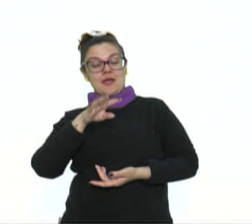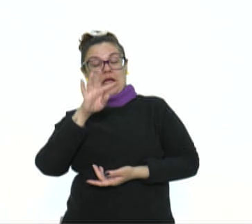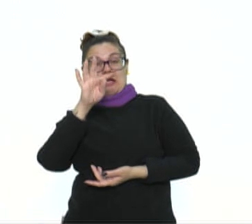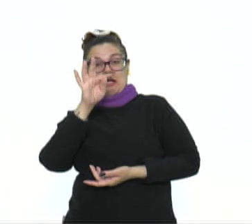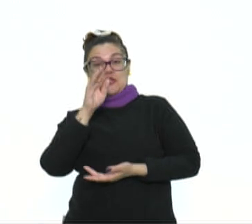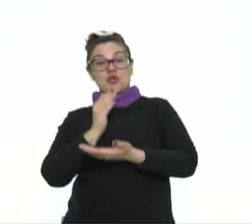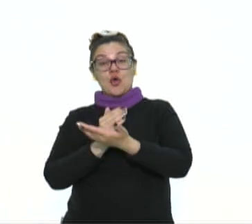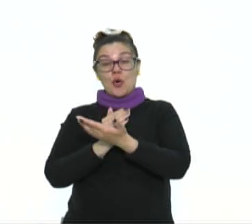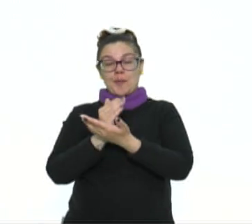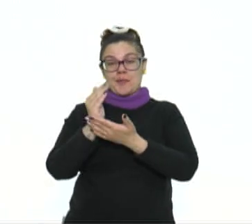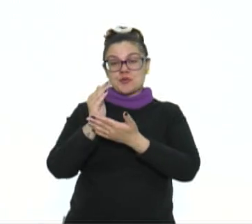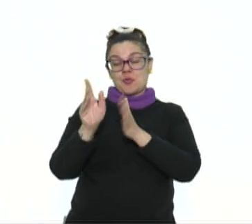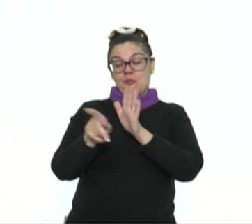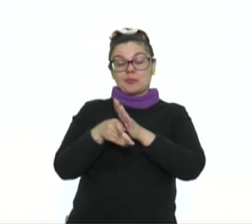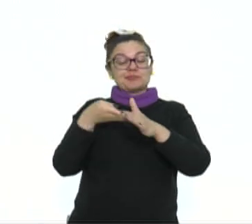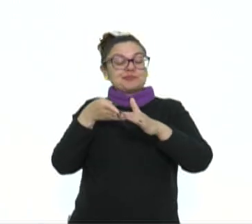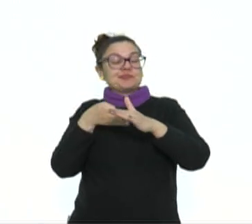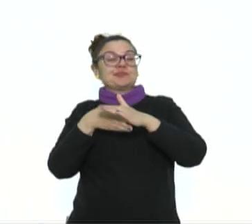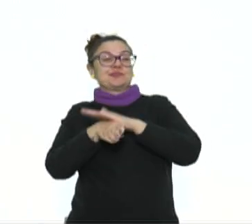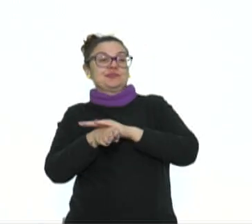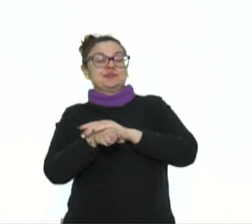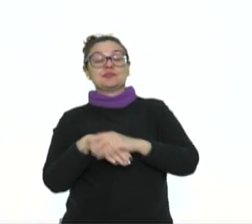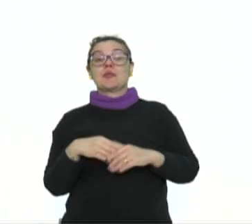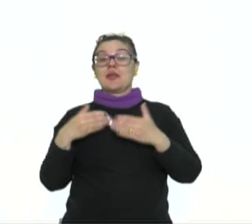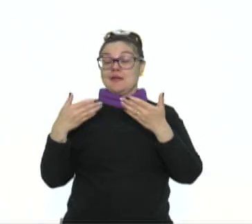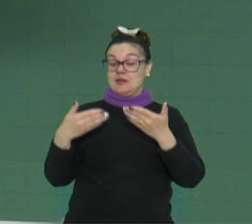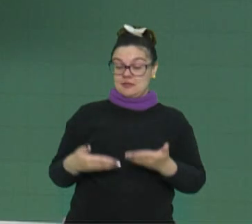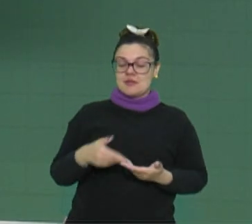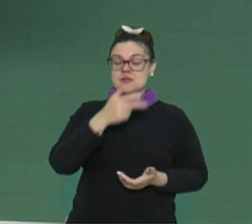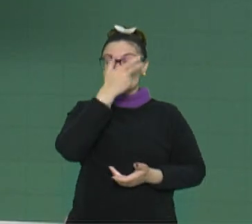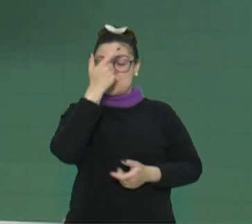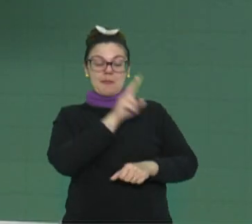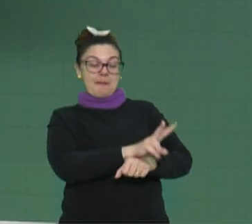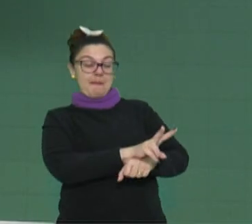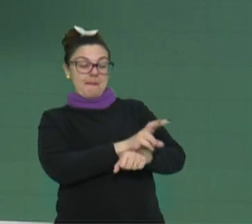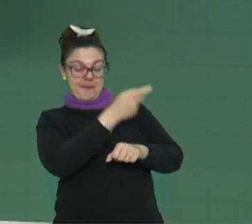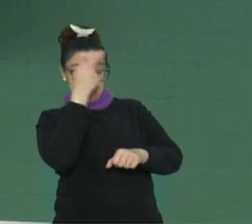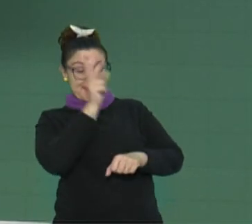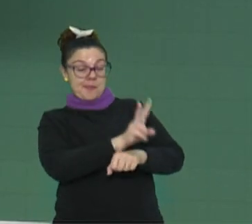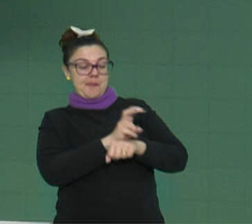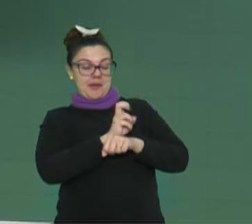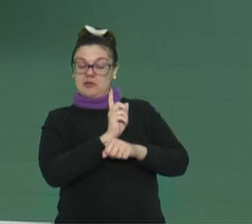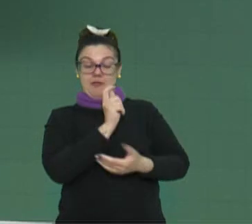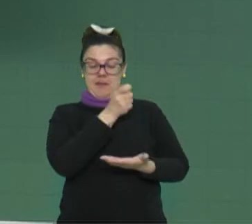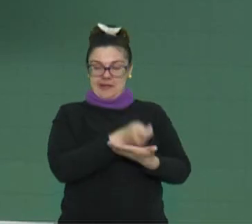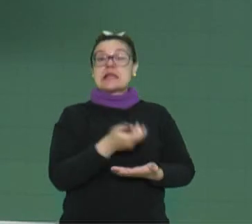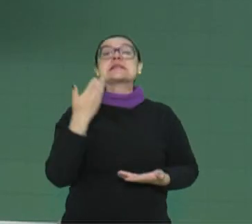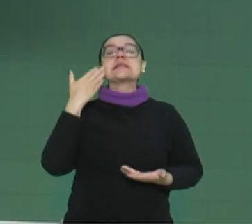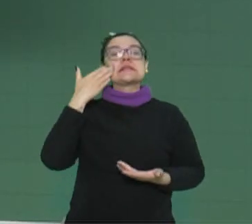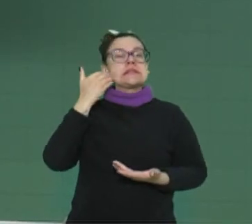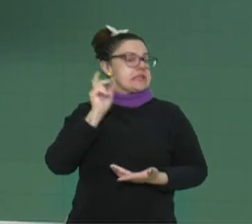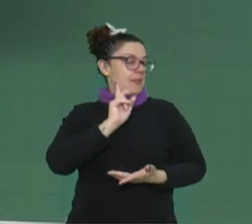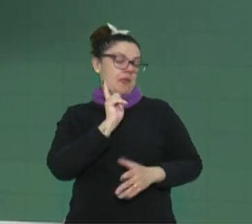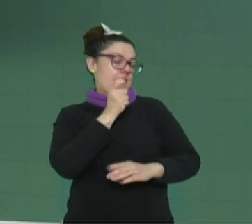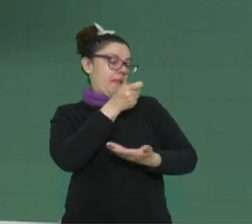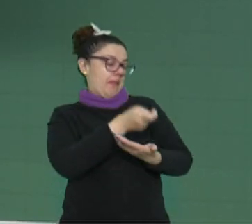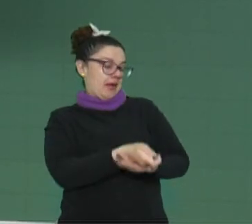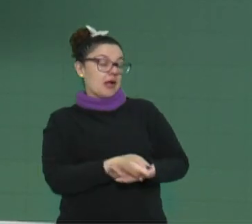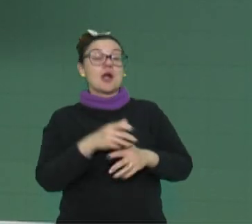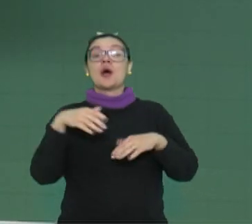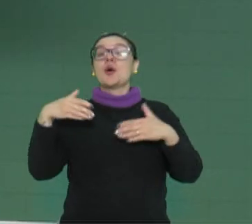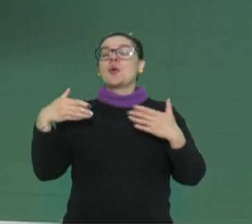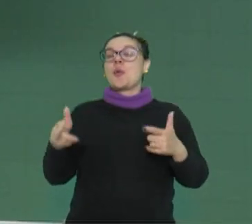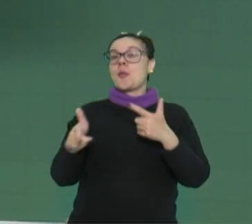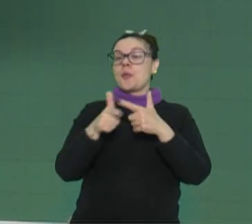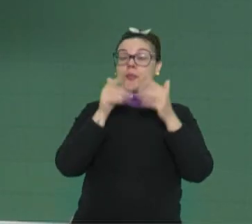da Metafísica dos Costumes. Esse caloteiro, que sabe que é caloteiro, qual que é o problema que